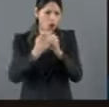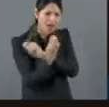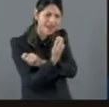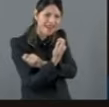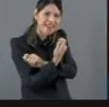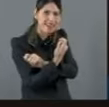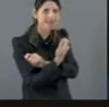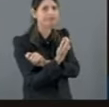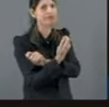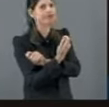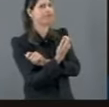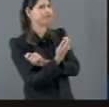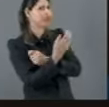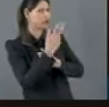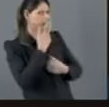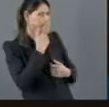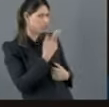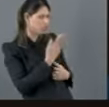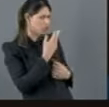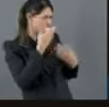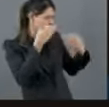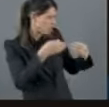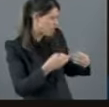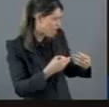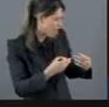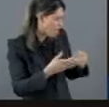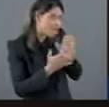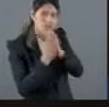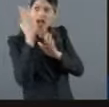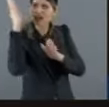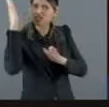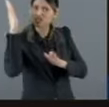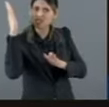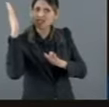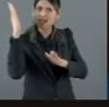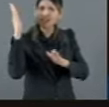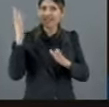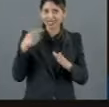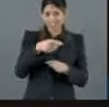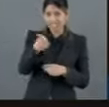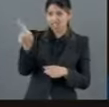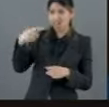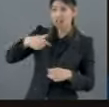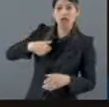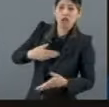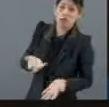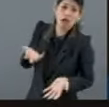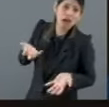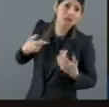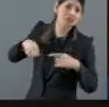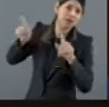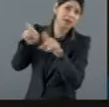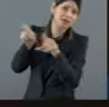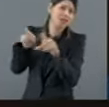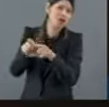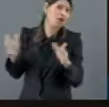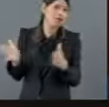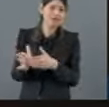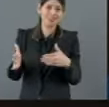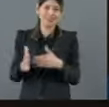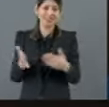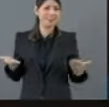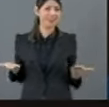É o fino que satisfaz também? É Hollywood? Quem não quer ir para Hollywood? Até eu quero ir para Hollywood até hoje.